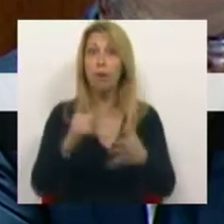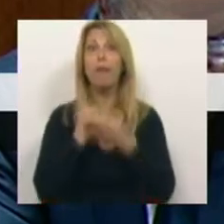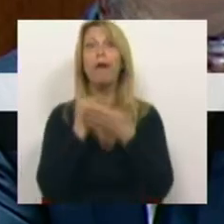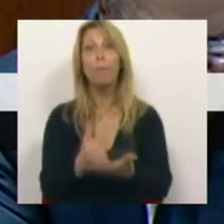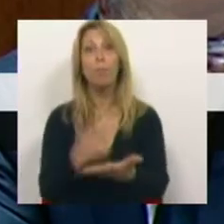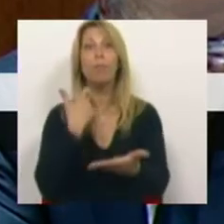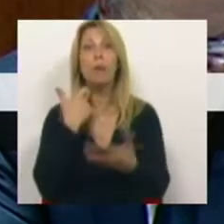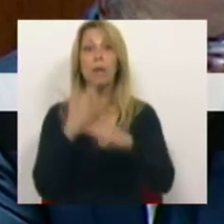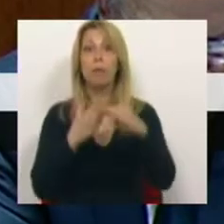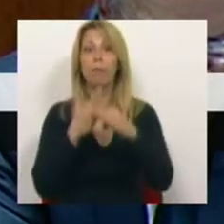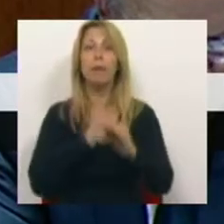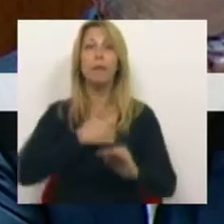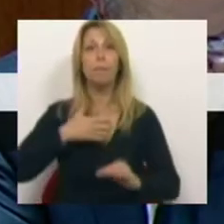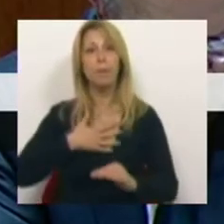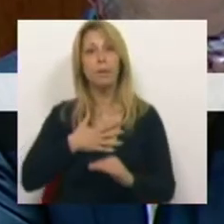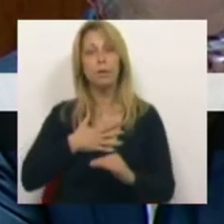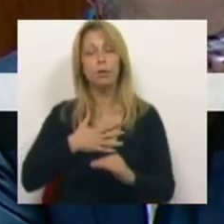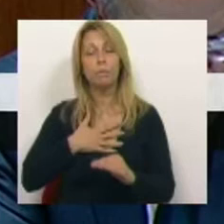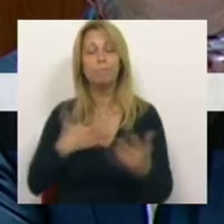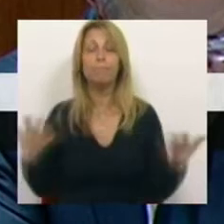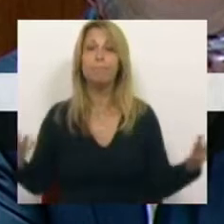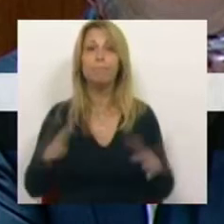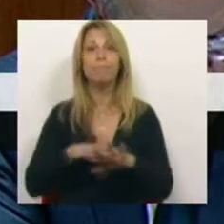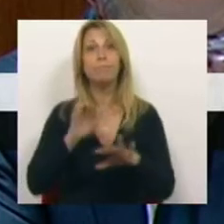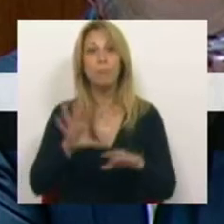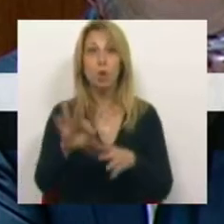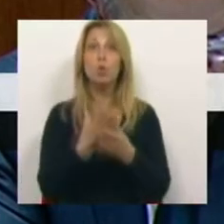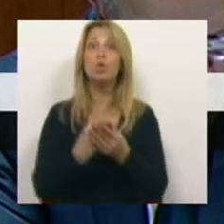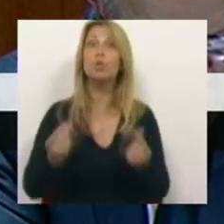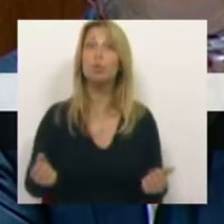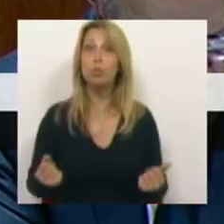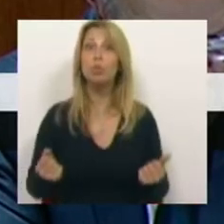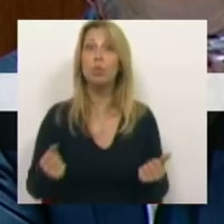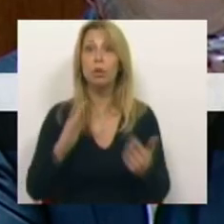às pequenas e médias empresas. E, portanto, soluções que passem pelo